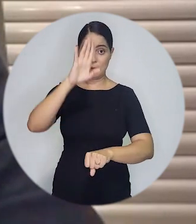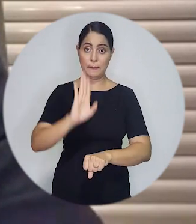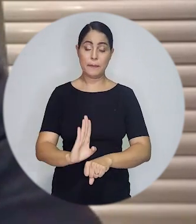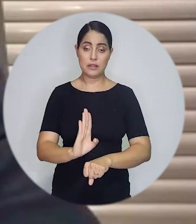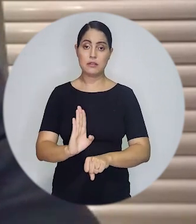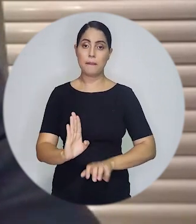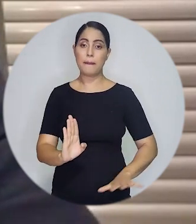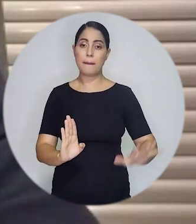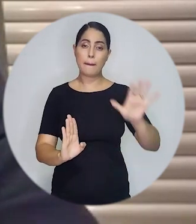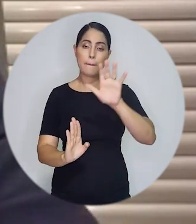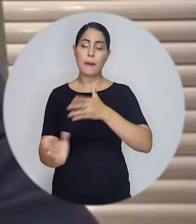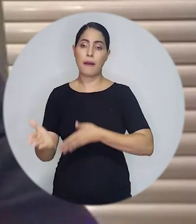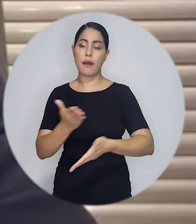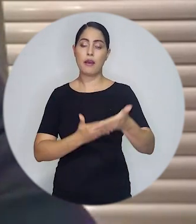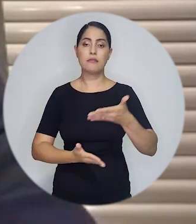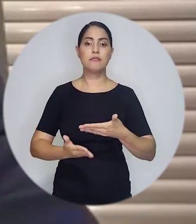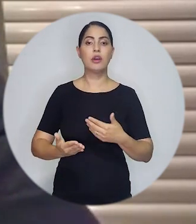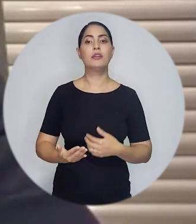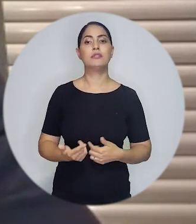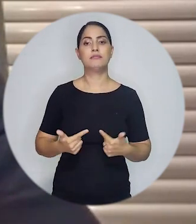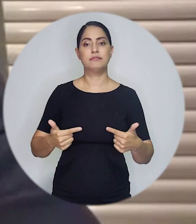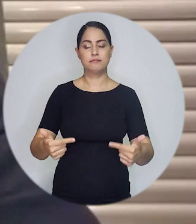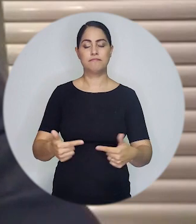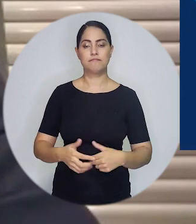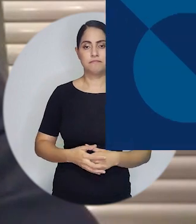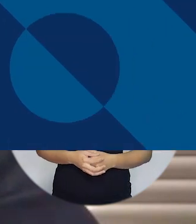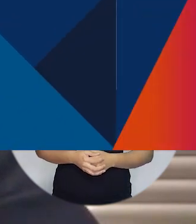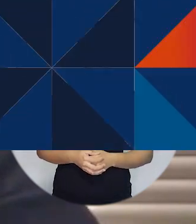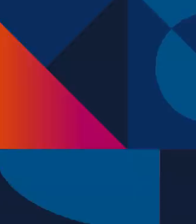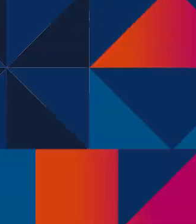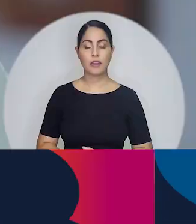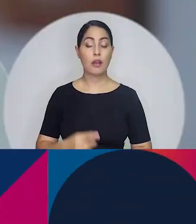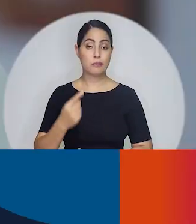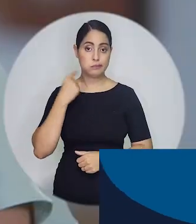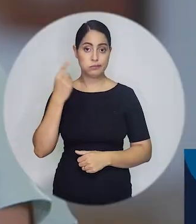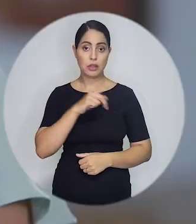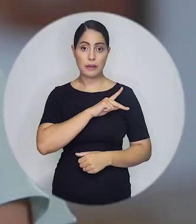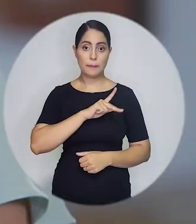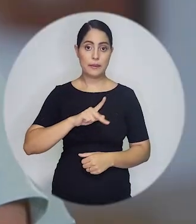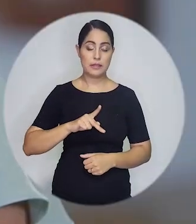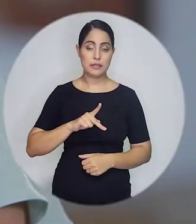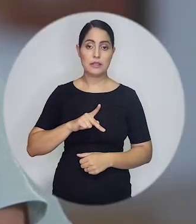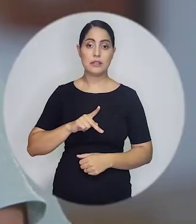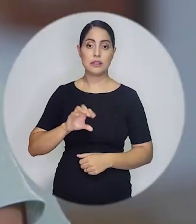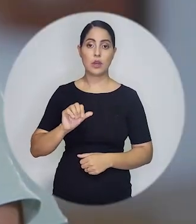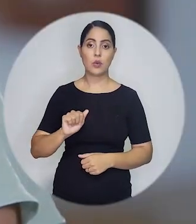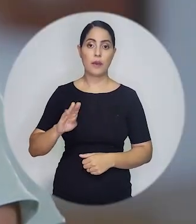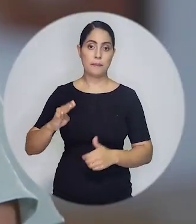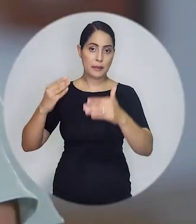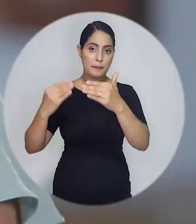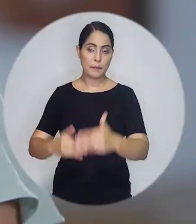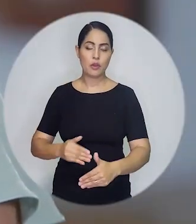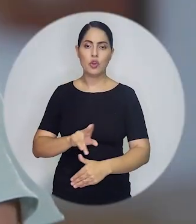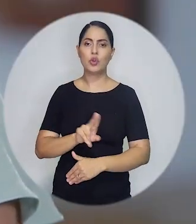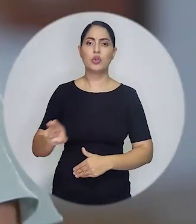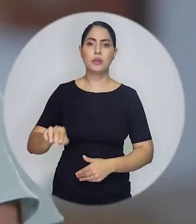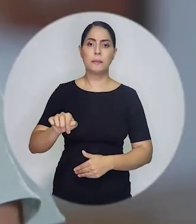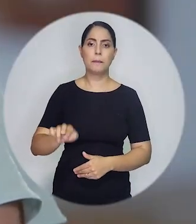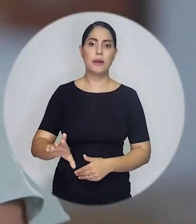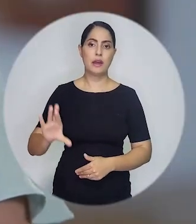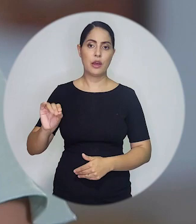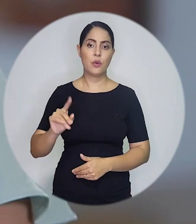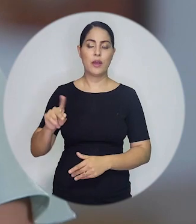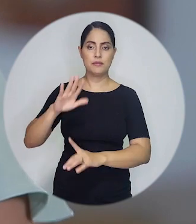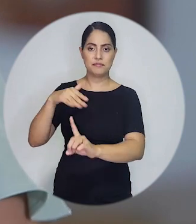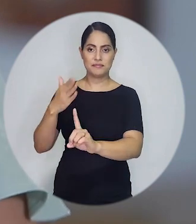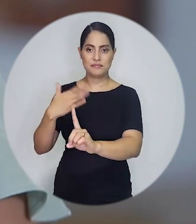possa construir um sistema no Brasil, e essa finalidade unificado. O advogado e presidente da Comissão Nacional de Exame de